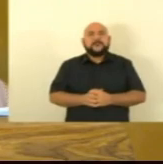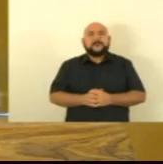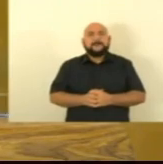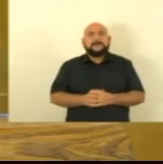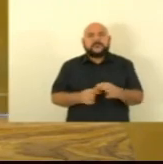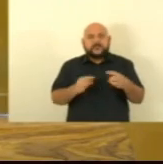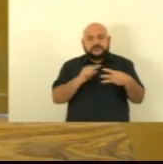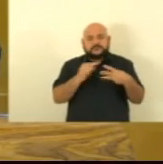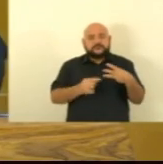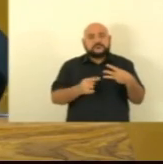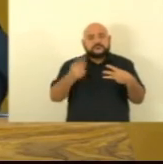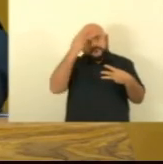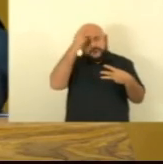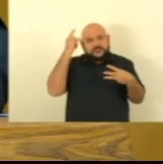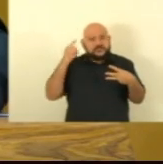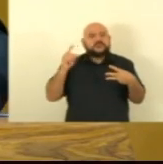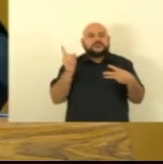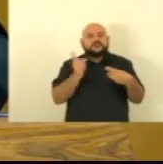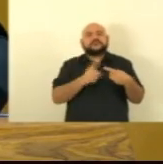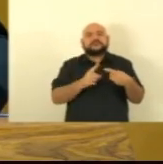essas pessoas